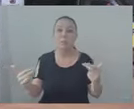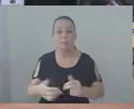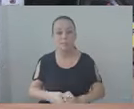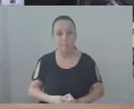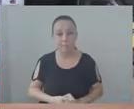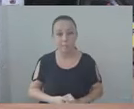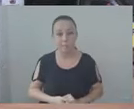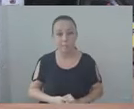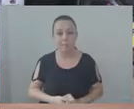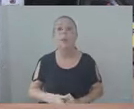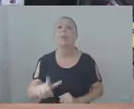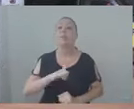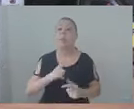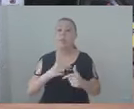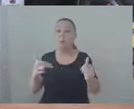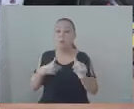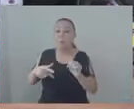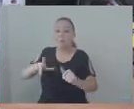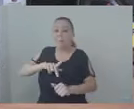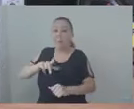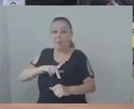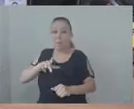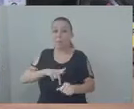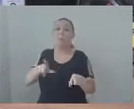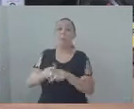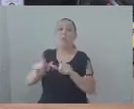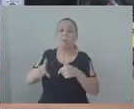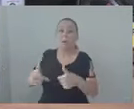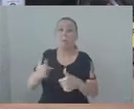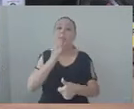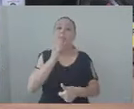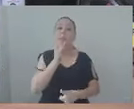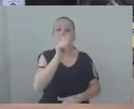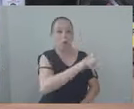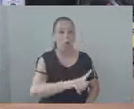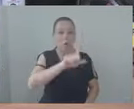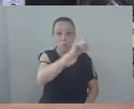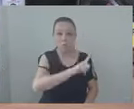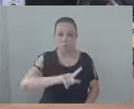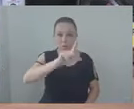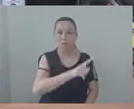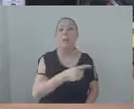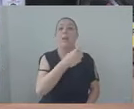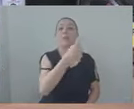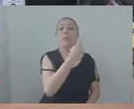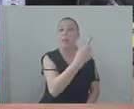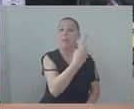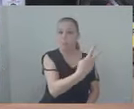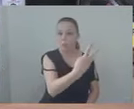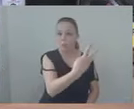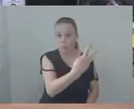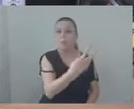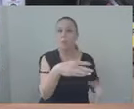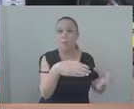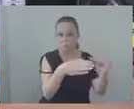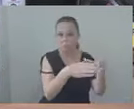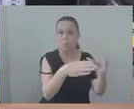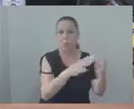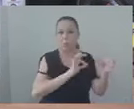pontuais e pessoais, né, como é o caso de Londrina, como é o caso do 12º Batalhão, mas nós precisamos da Polícia Militar